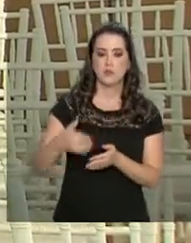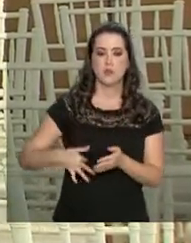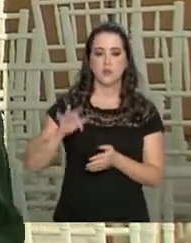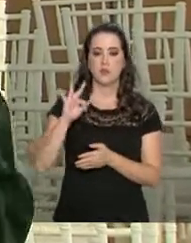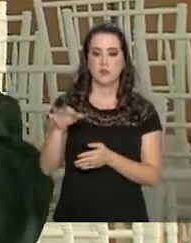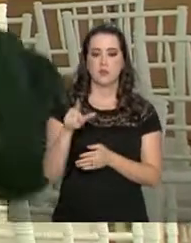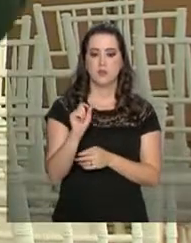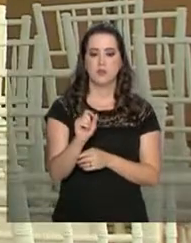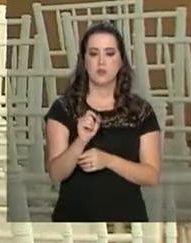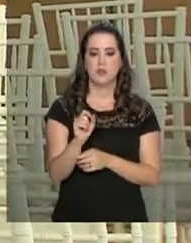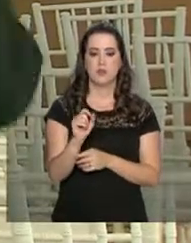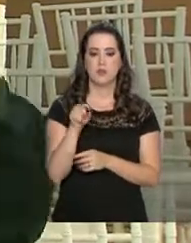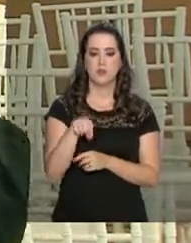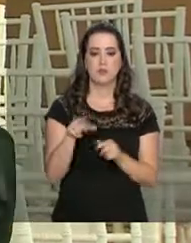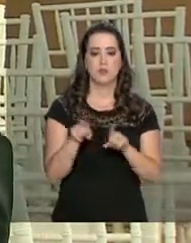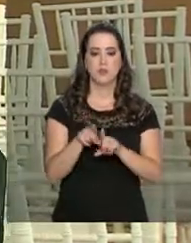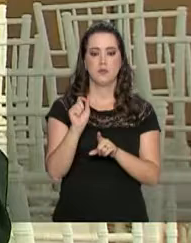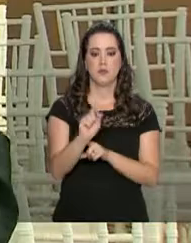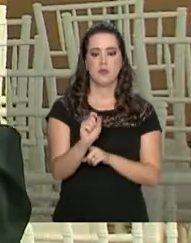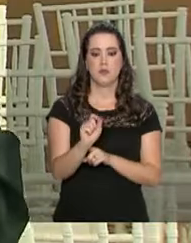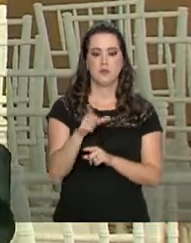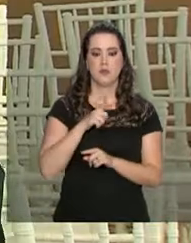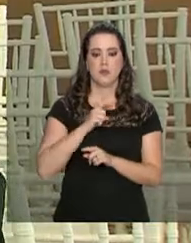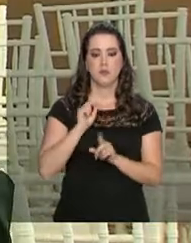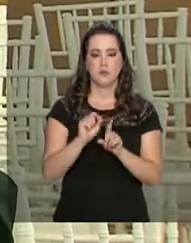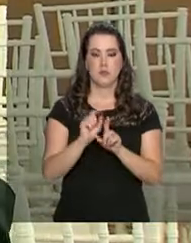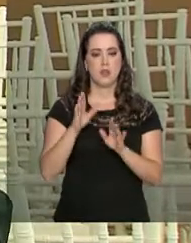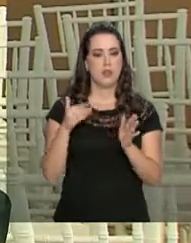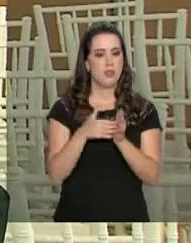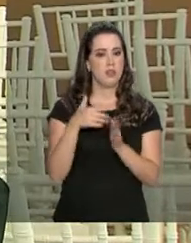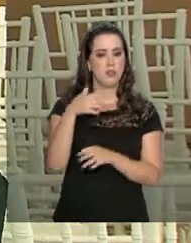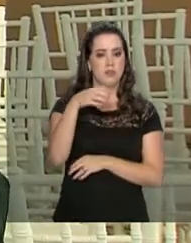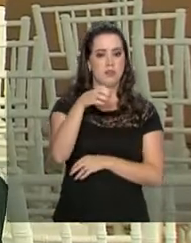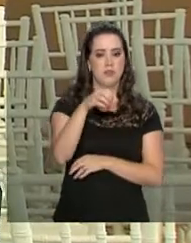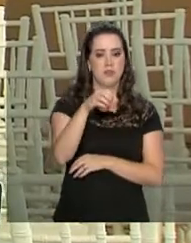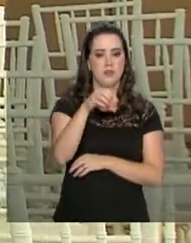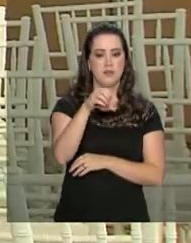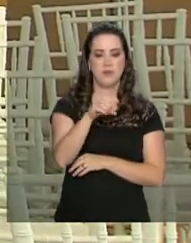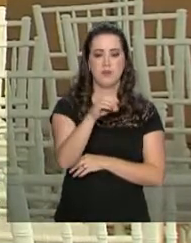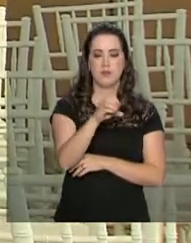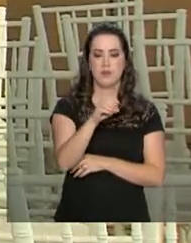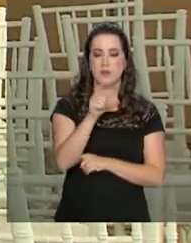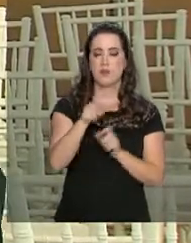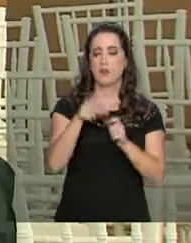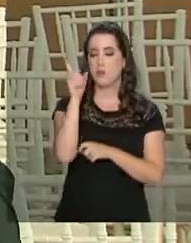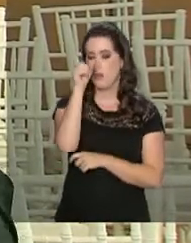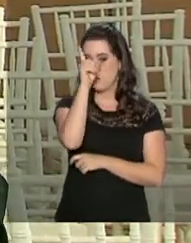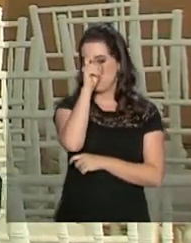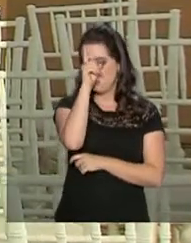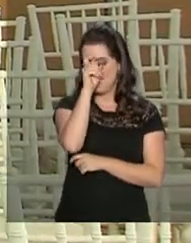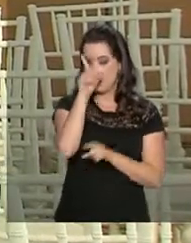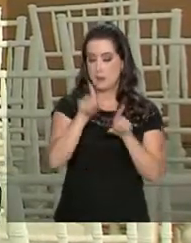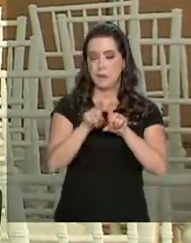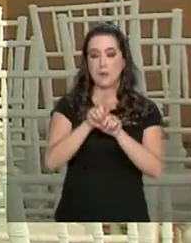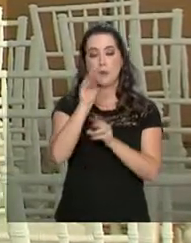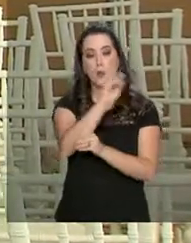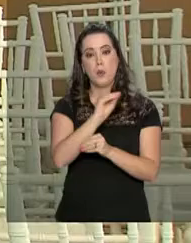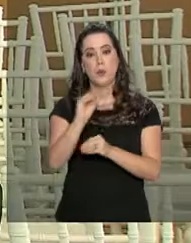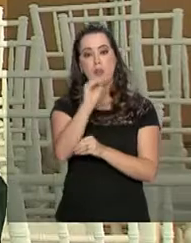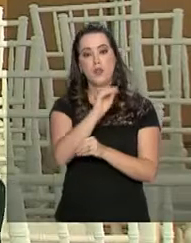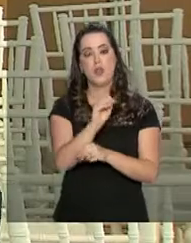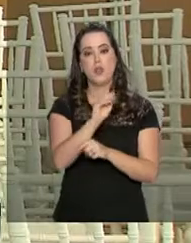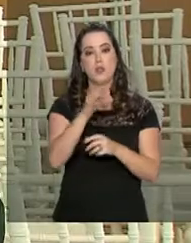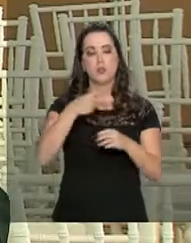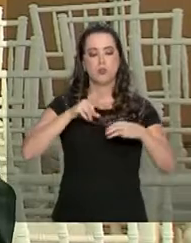E aqui pode atender até 900 atendimentos de emergências e também exames